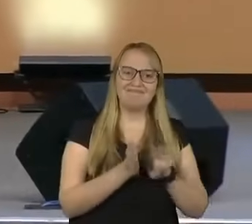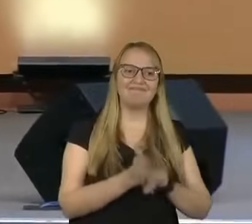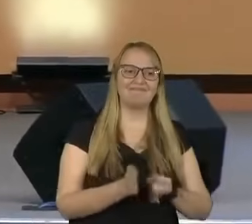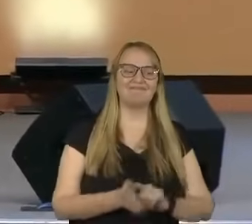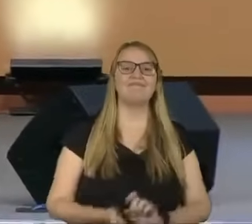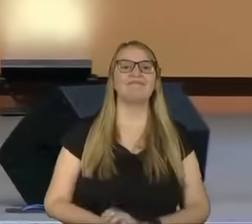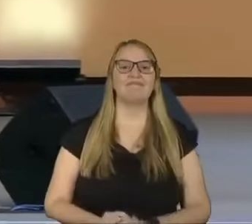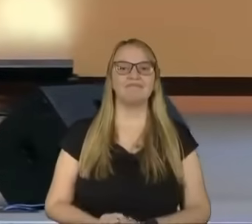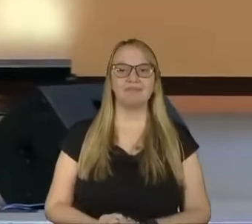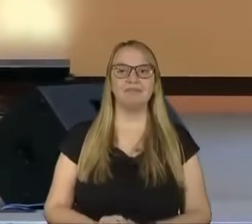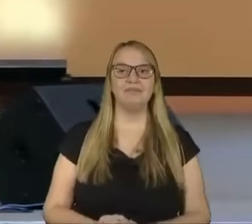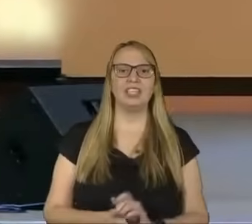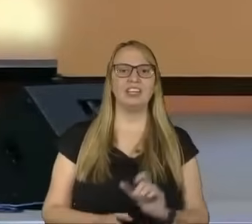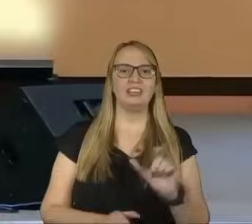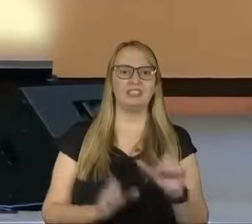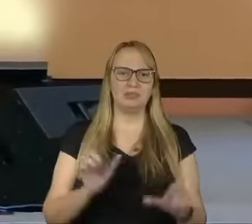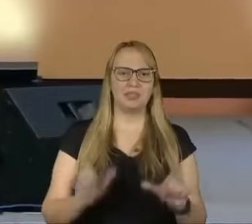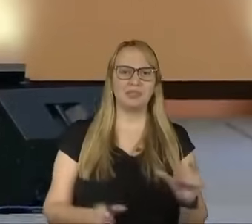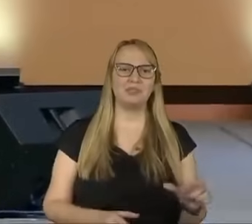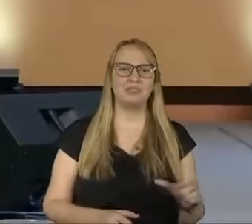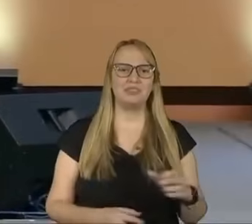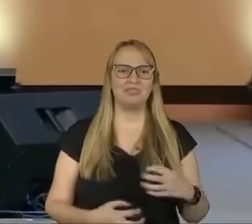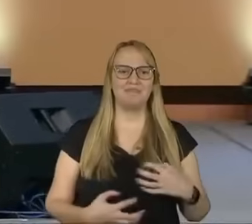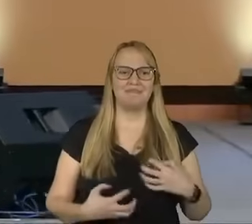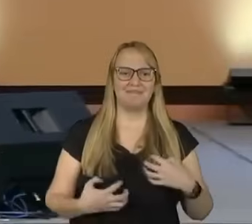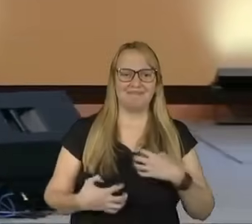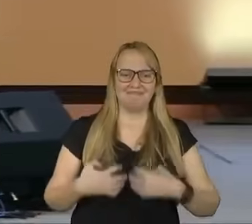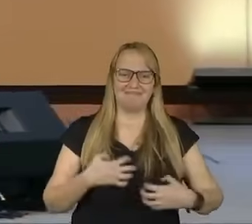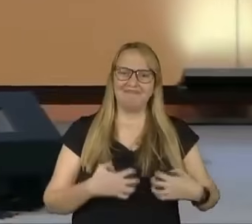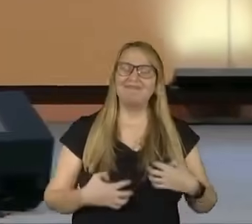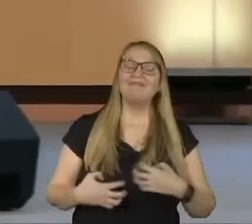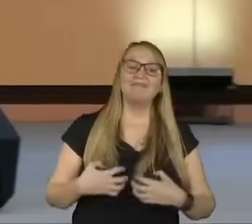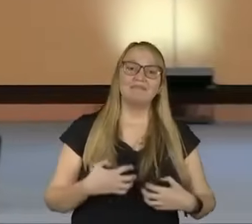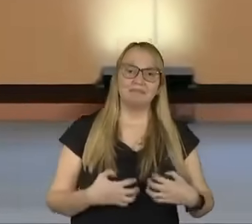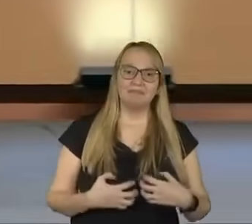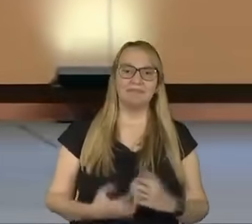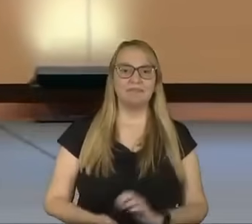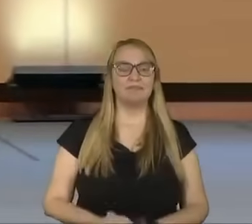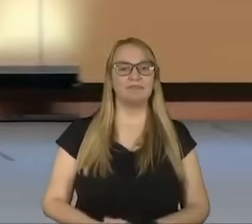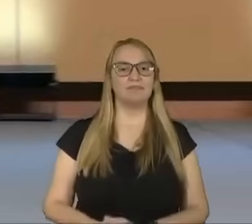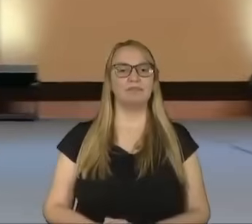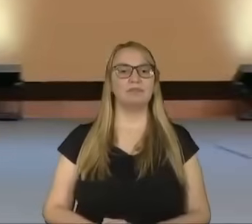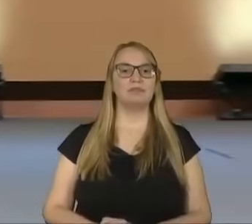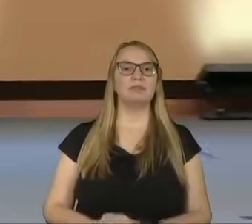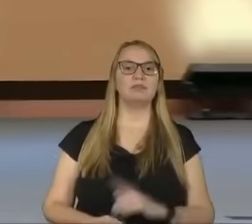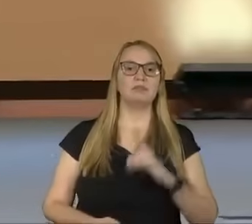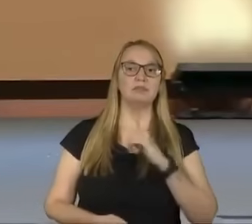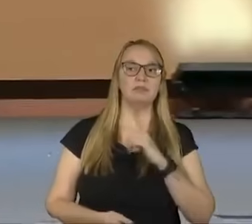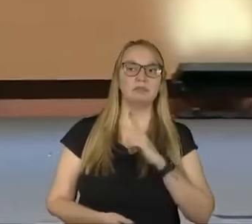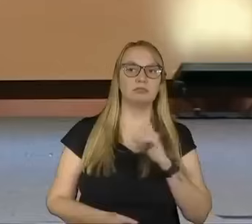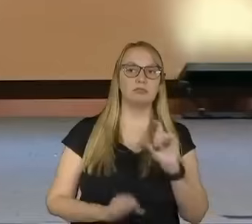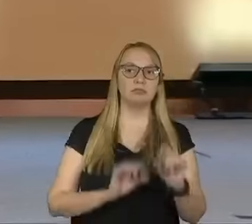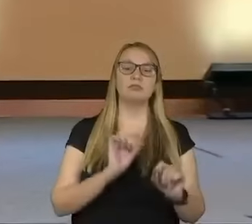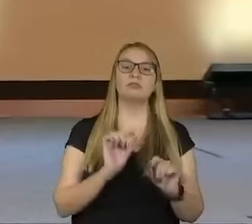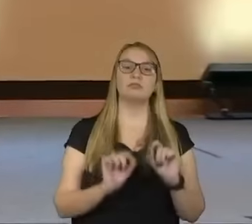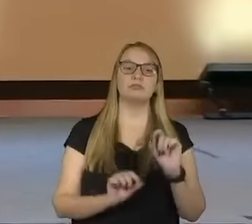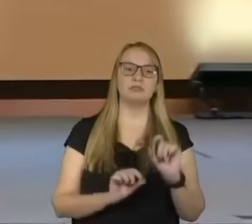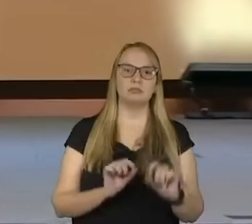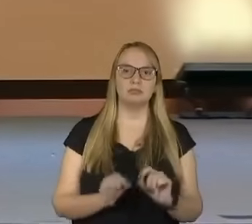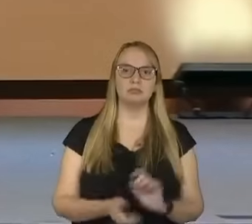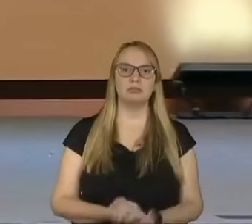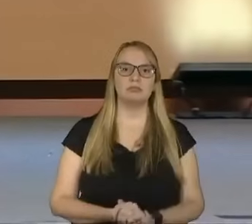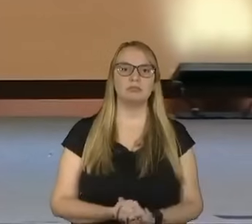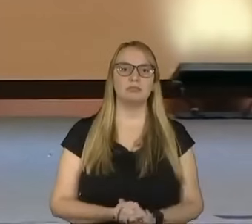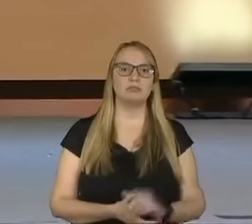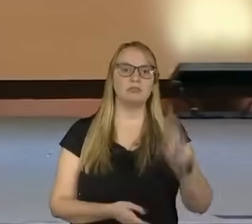negativamente as pessoas ressentidas elas têm a